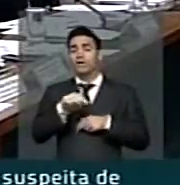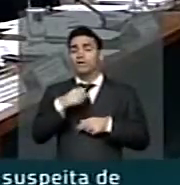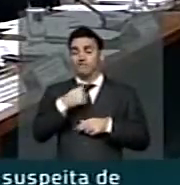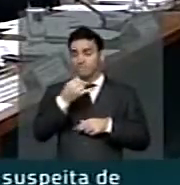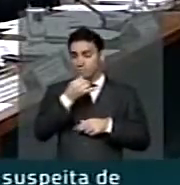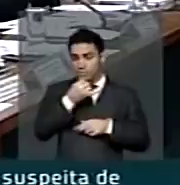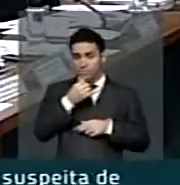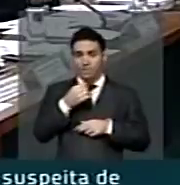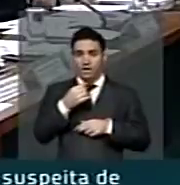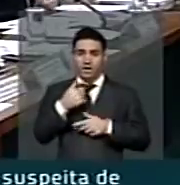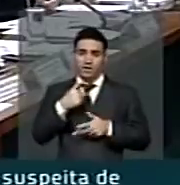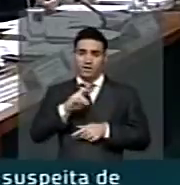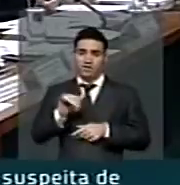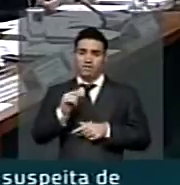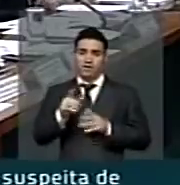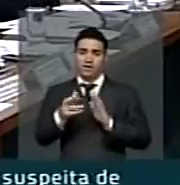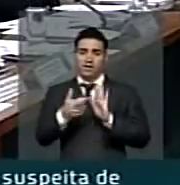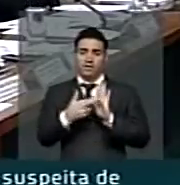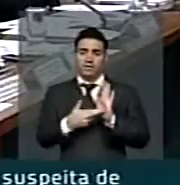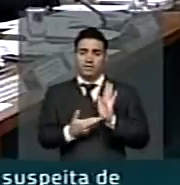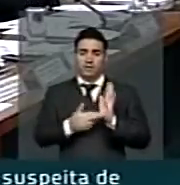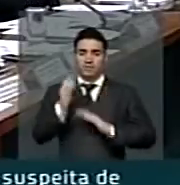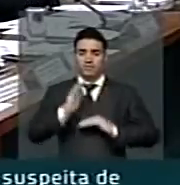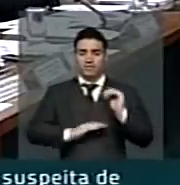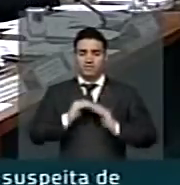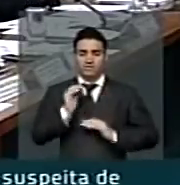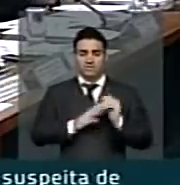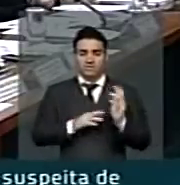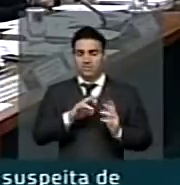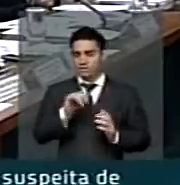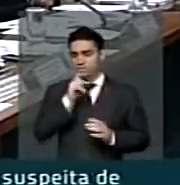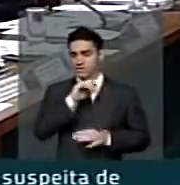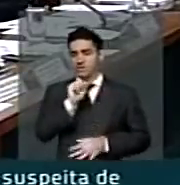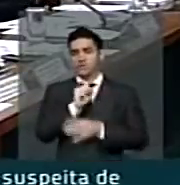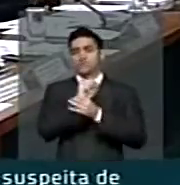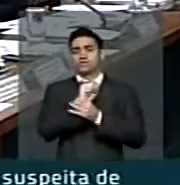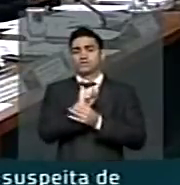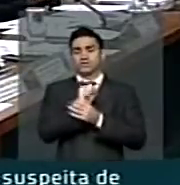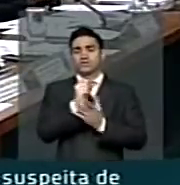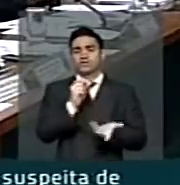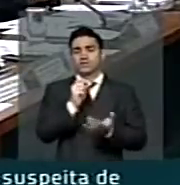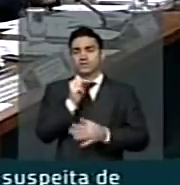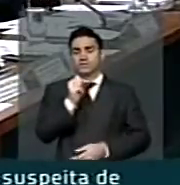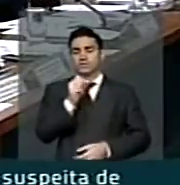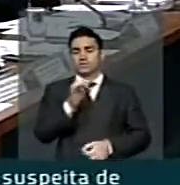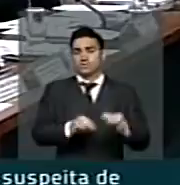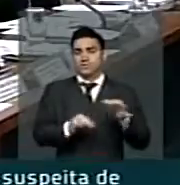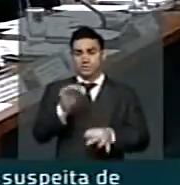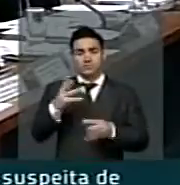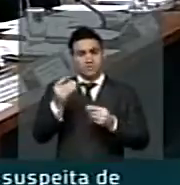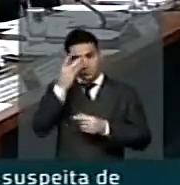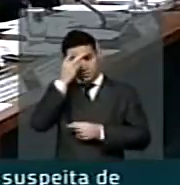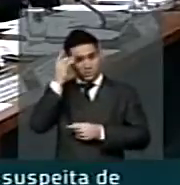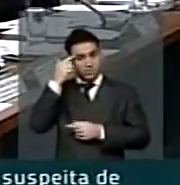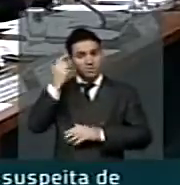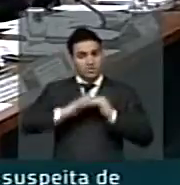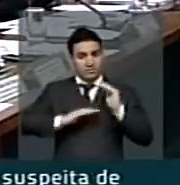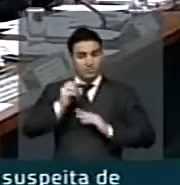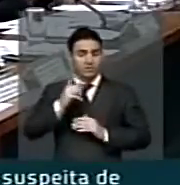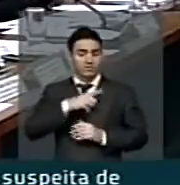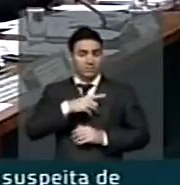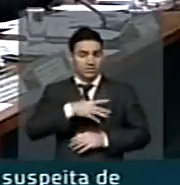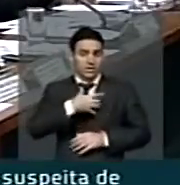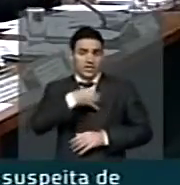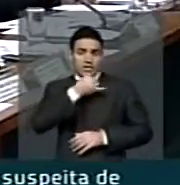que a gente não vai regulamentar a profissão? Que a gente não vai garantir essa segurança jurídica? Que história é essa? Há muitos profissionais que estão descontentes com a